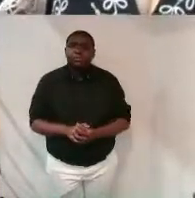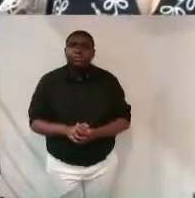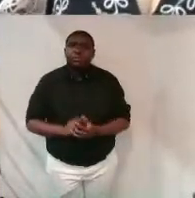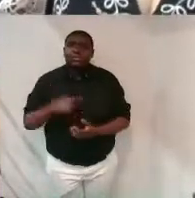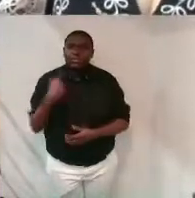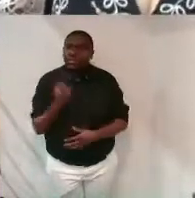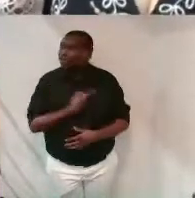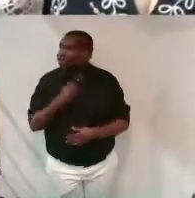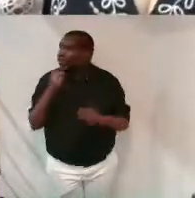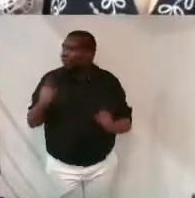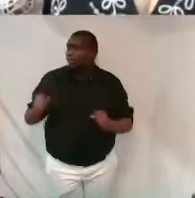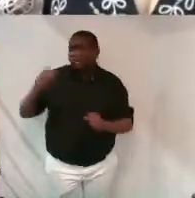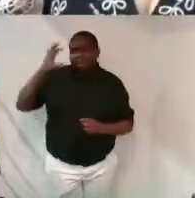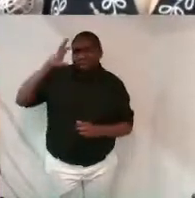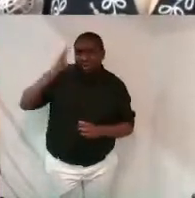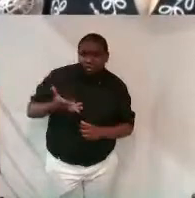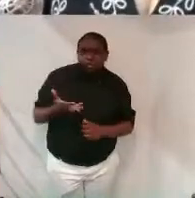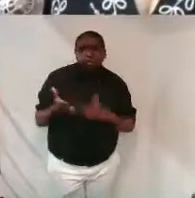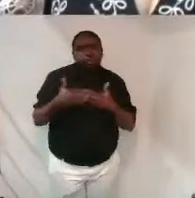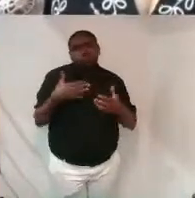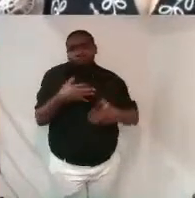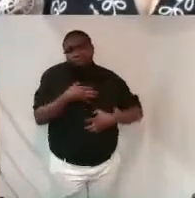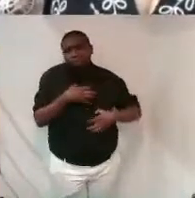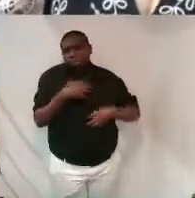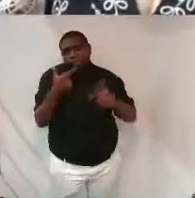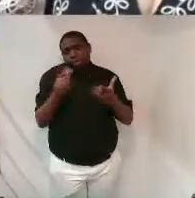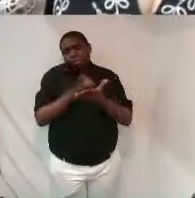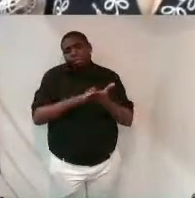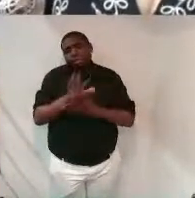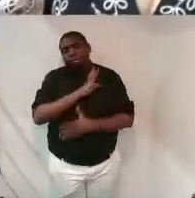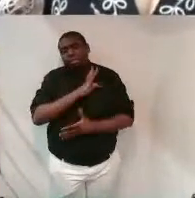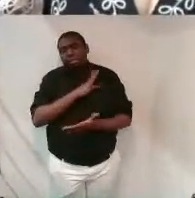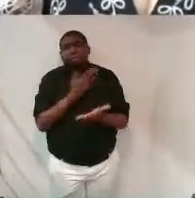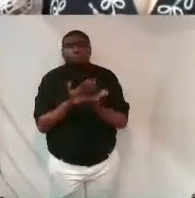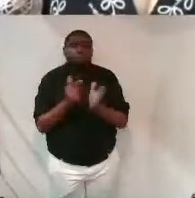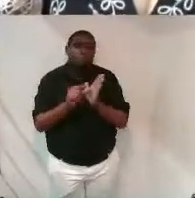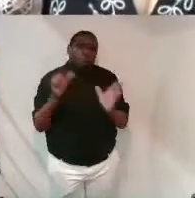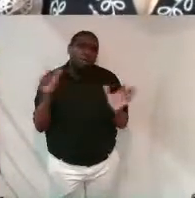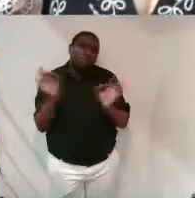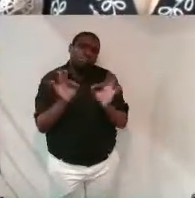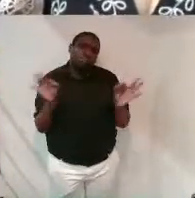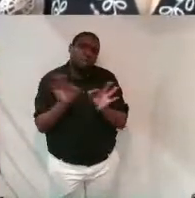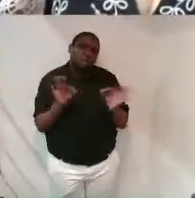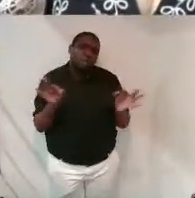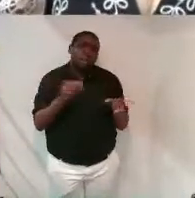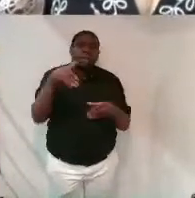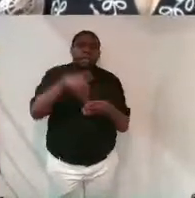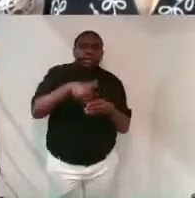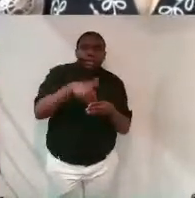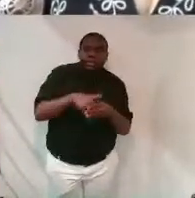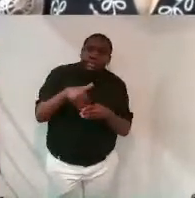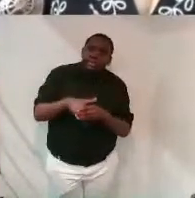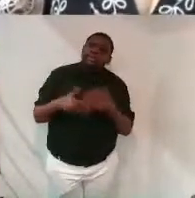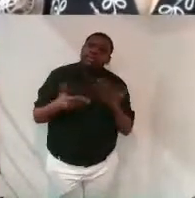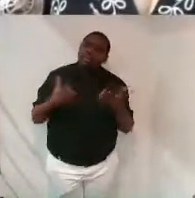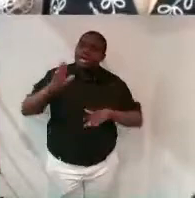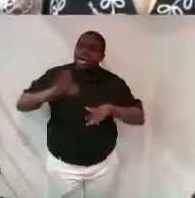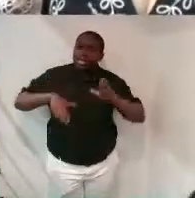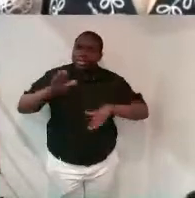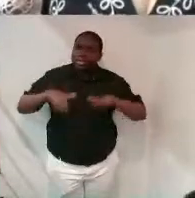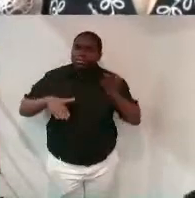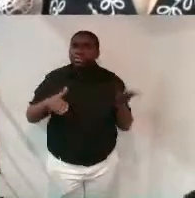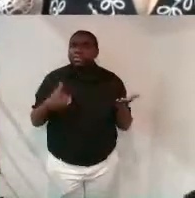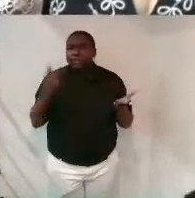define de qualquer forma, sem tecnicidade, sem estudos prévios. Esses projetos de lei são encaminhados muitas vezes para